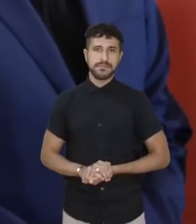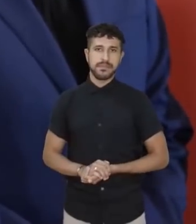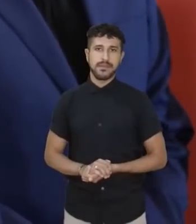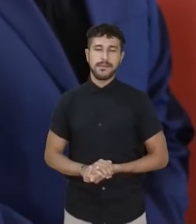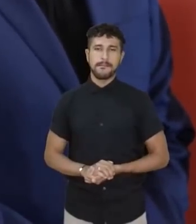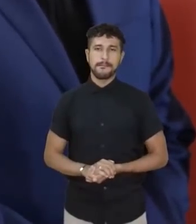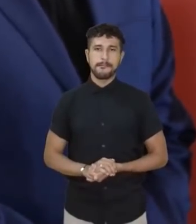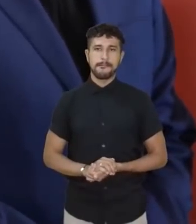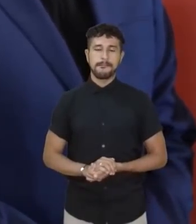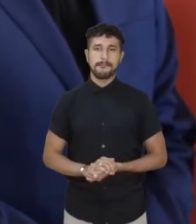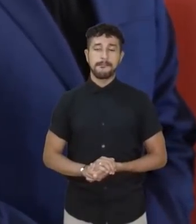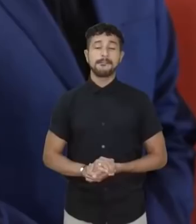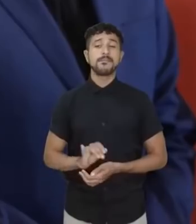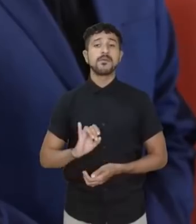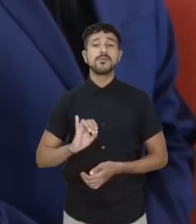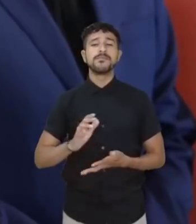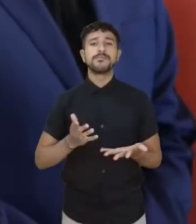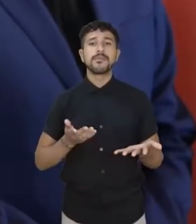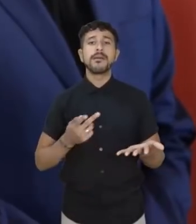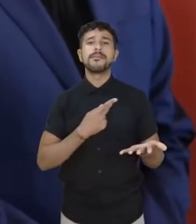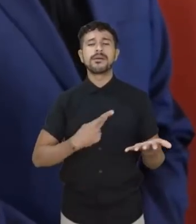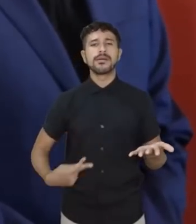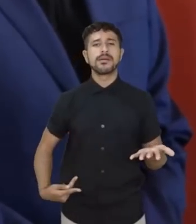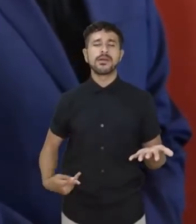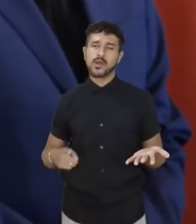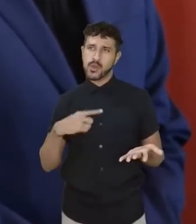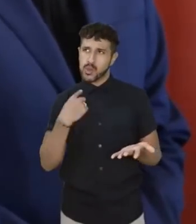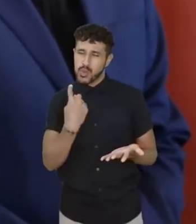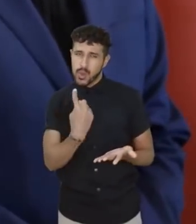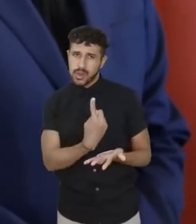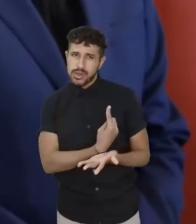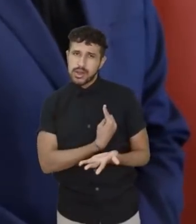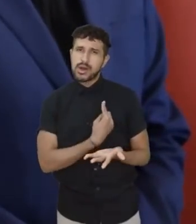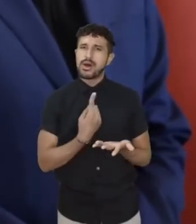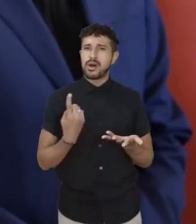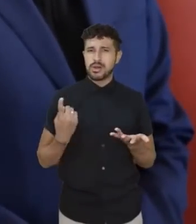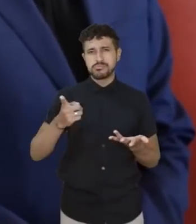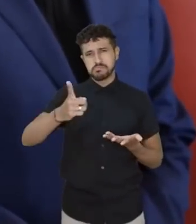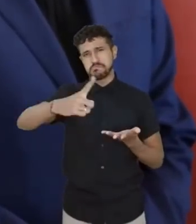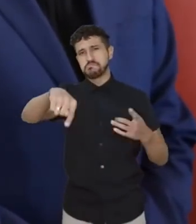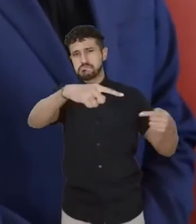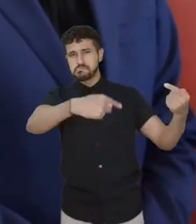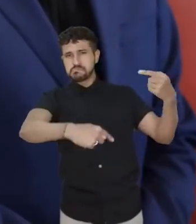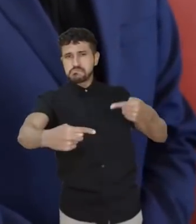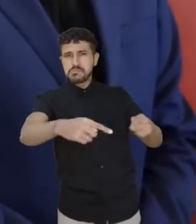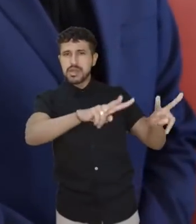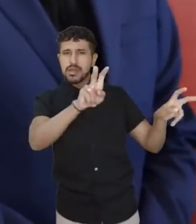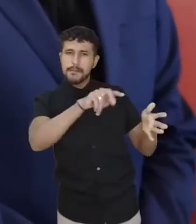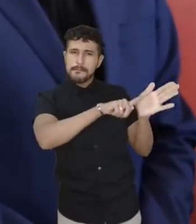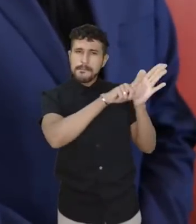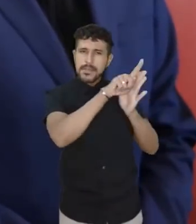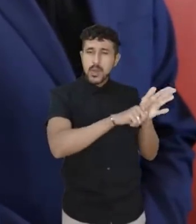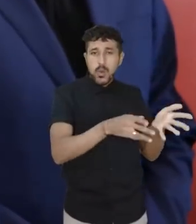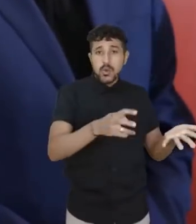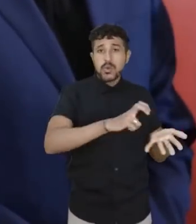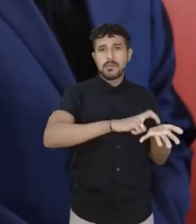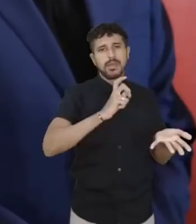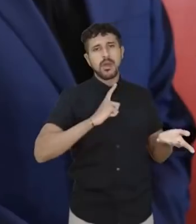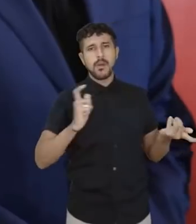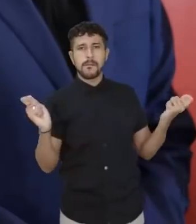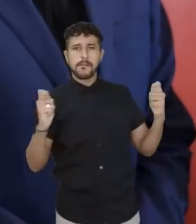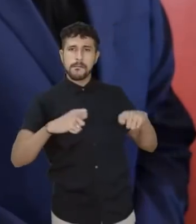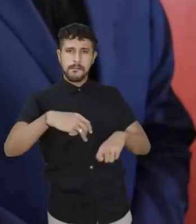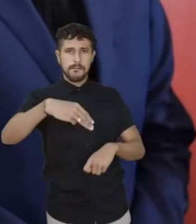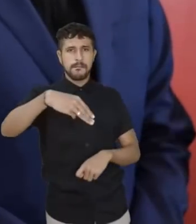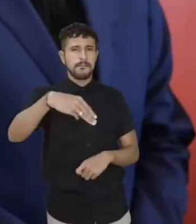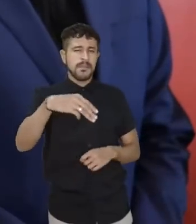Oi, presidente. A gente sabe que vocês discutiram essa questão das pesquisas de manhã e uma possibilidade com uma margem muito pequena de